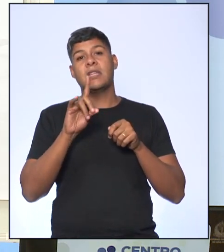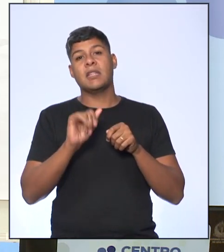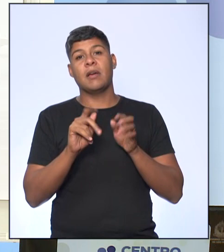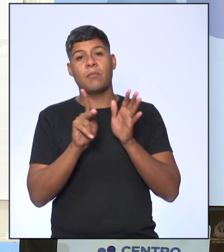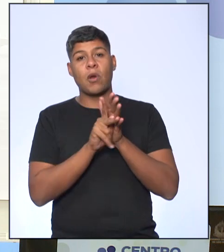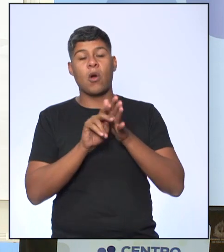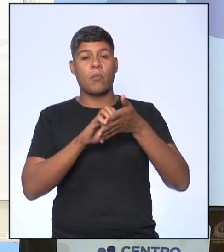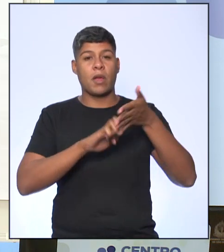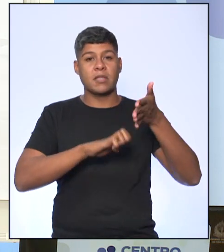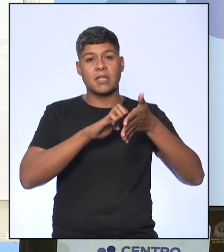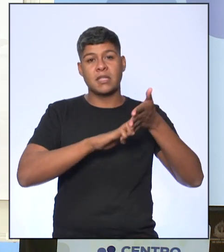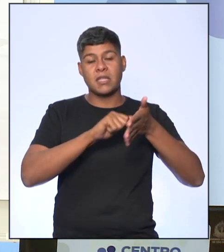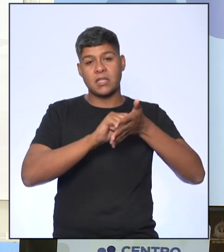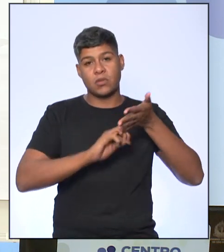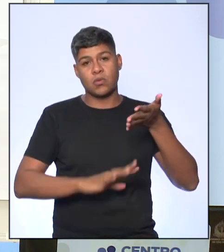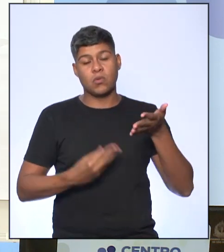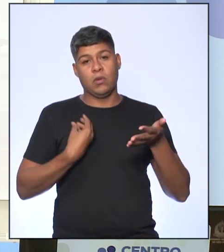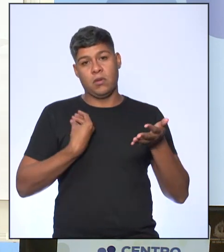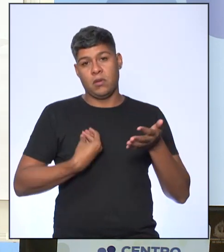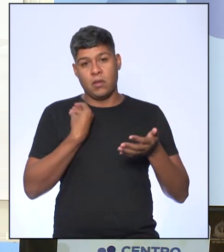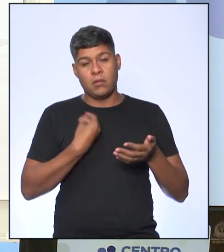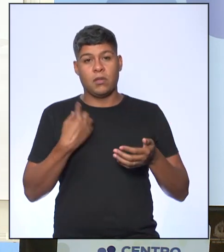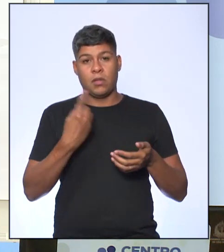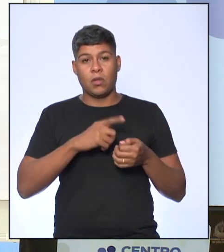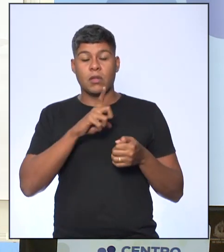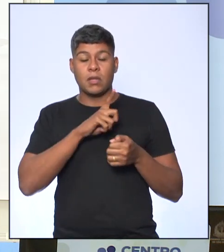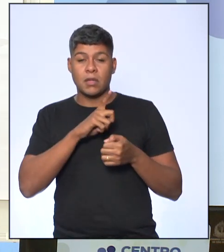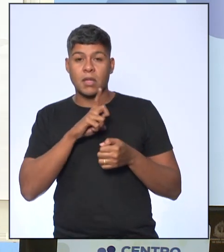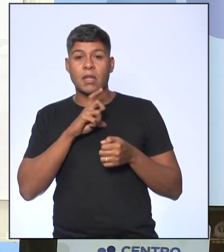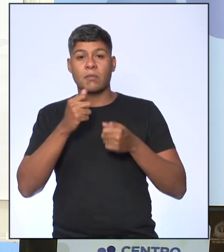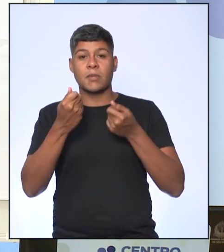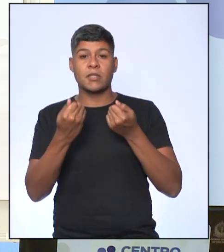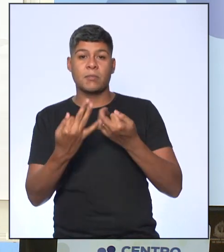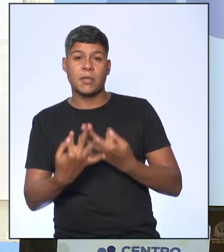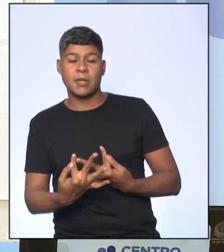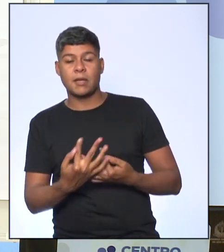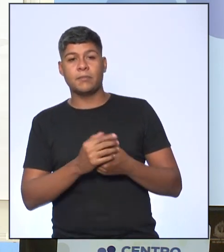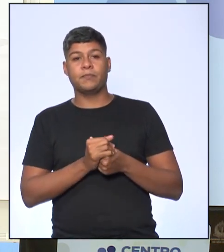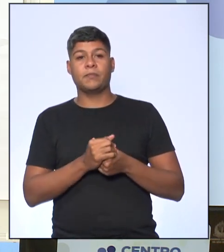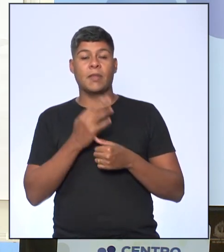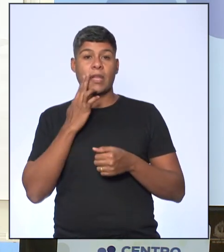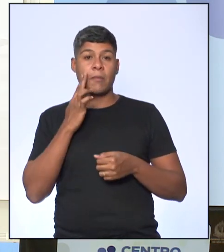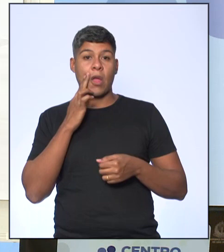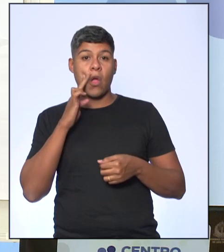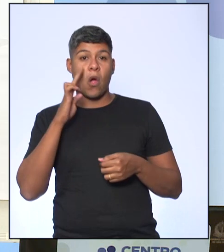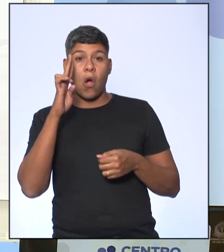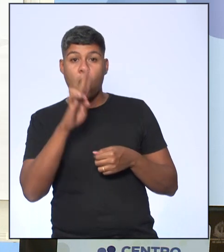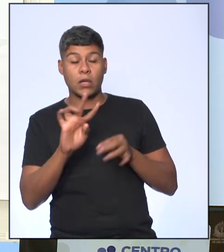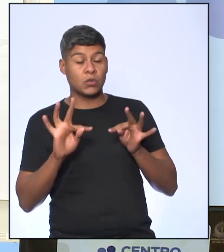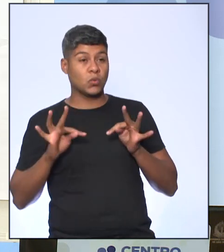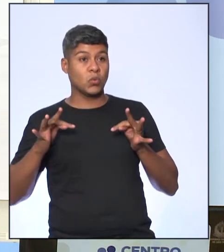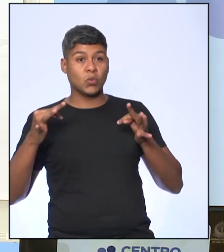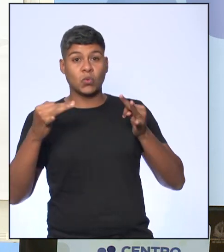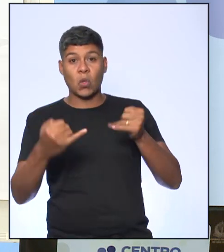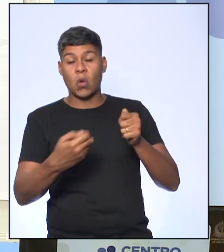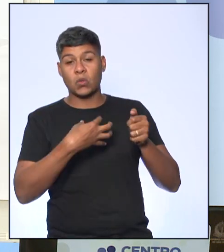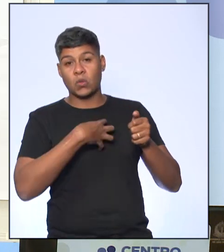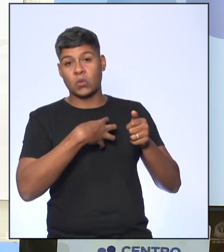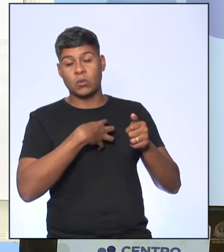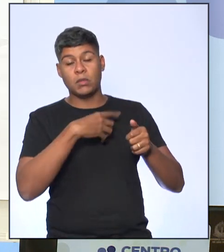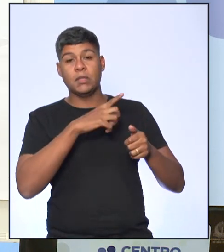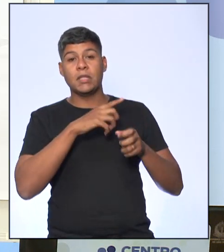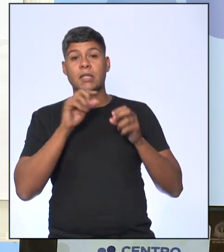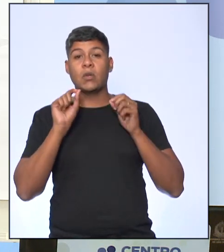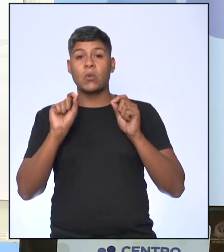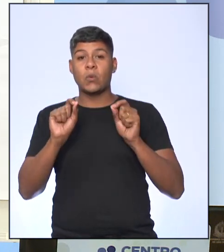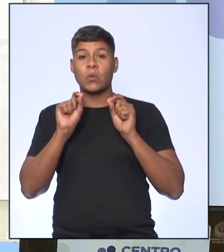inclusive em exercícios vai cair para vocês, e por isso que nós temos que defini-la. Olhando para todo esse aspecto, nós temos o